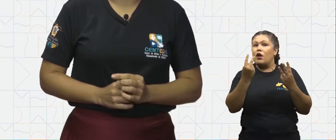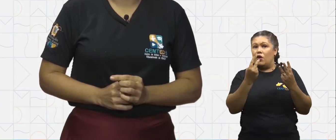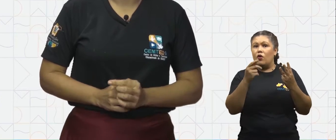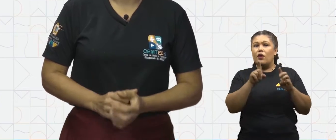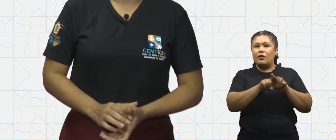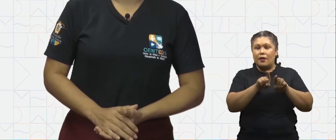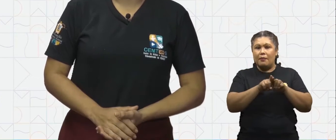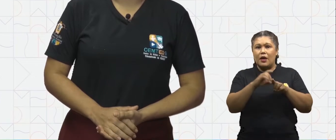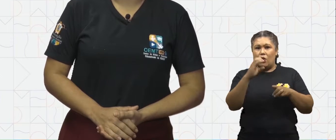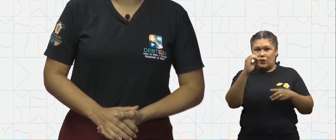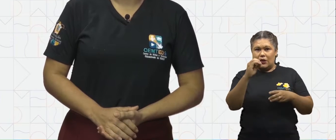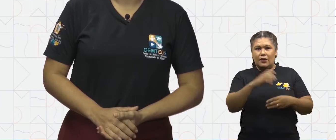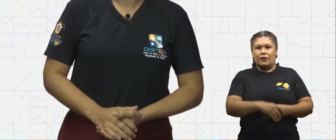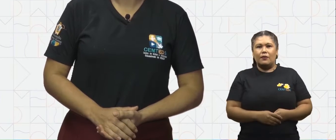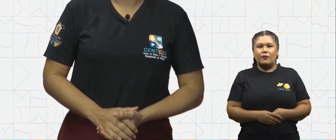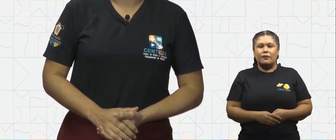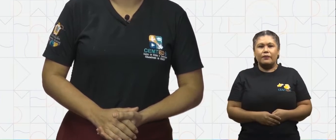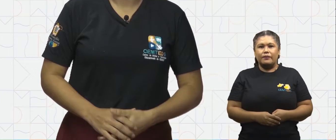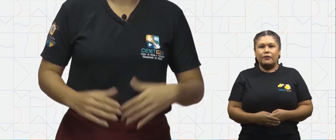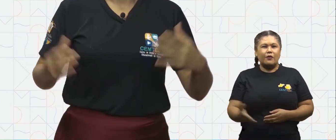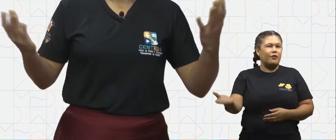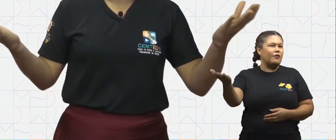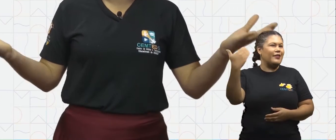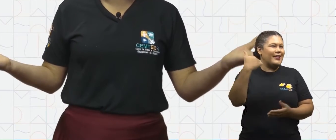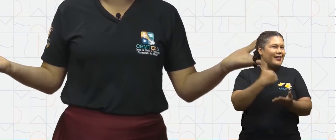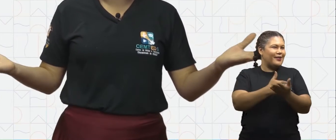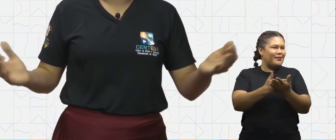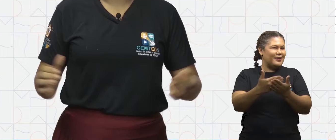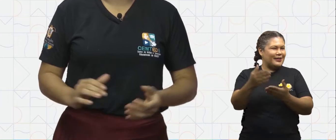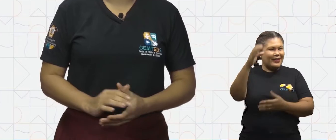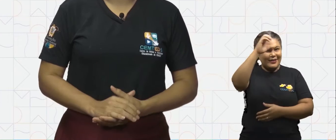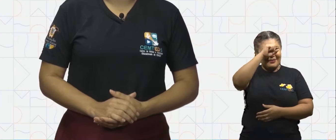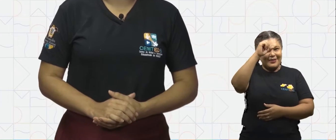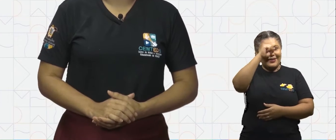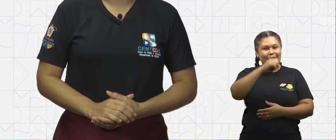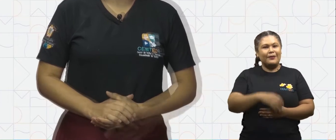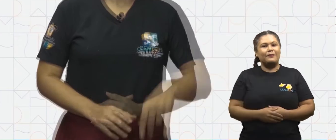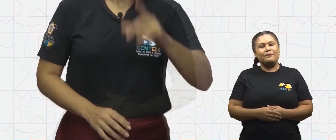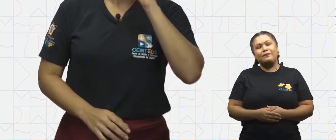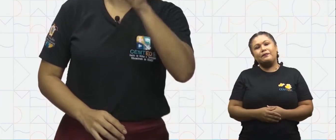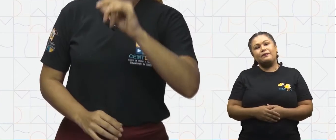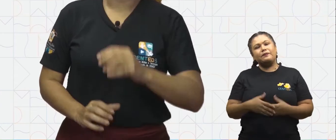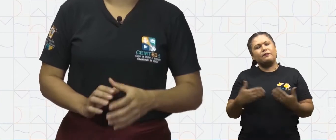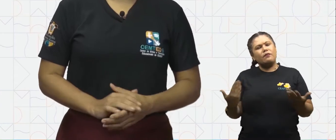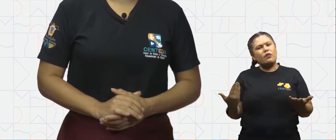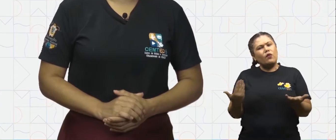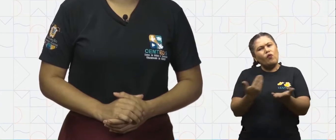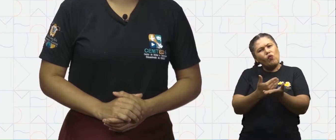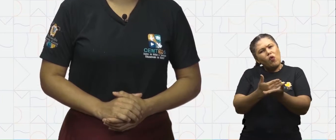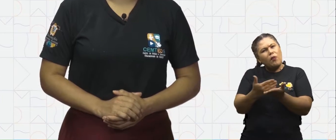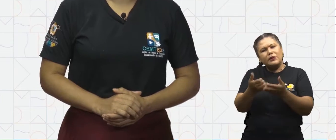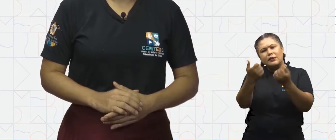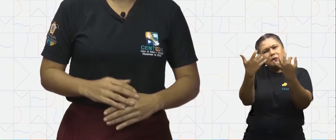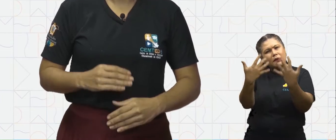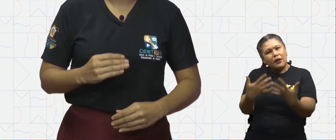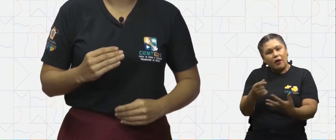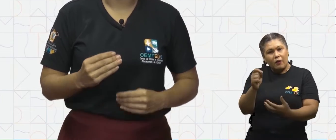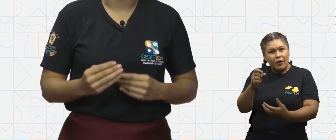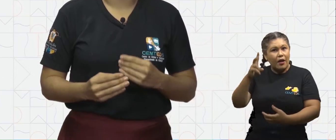do zero. Então, vamos lá para a nossa hora de aprender. Iremos começar nossa